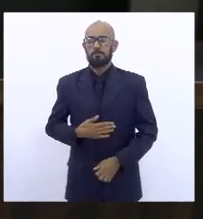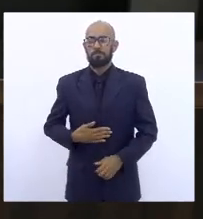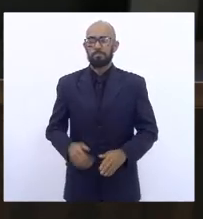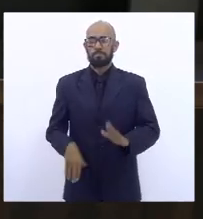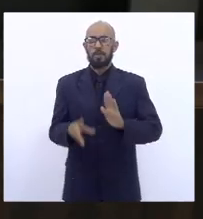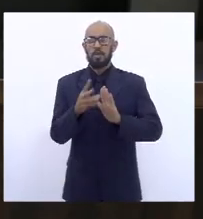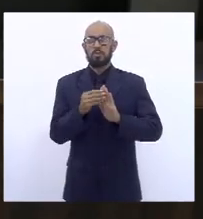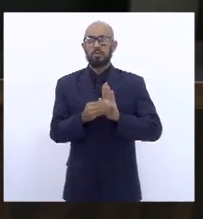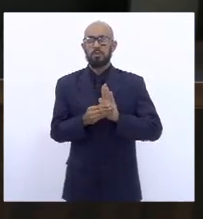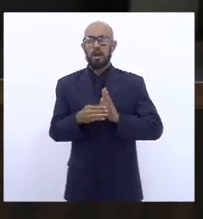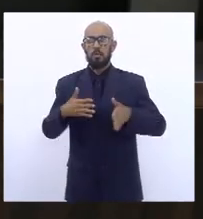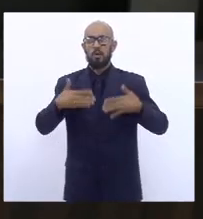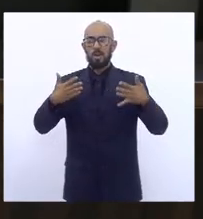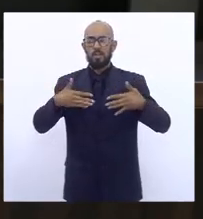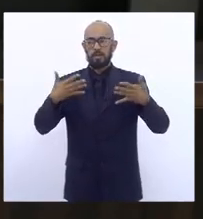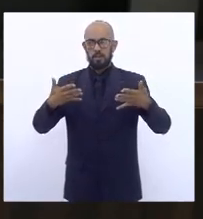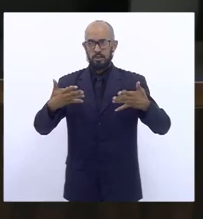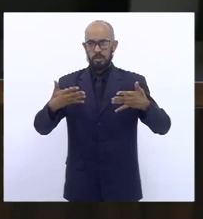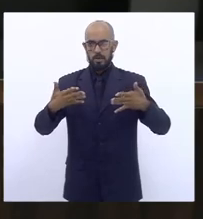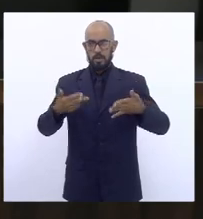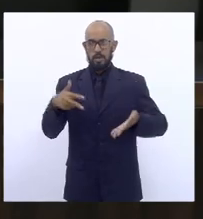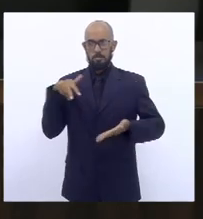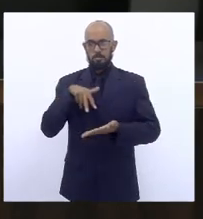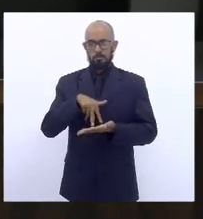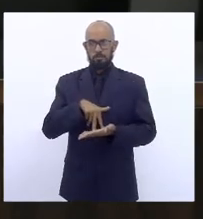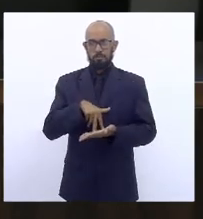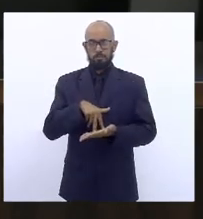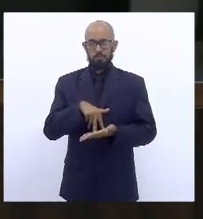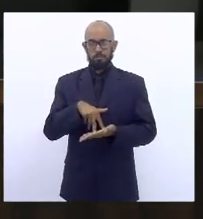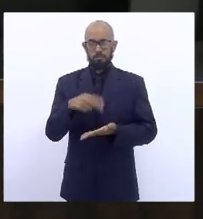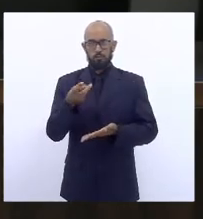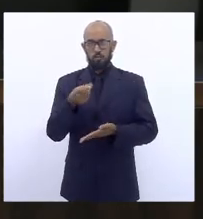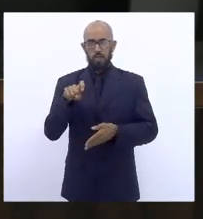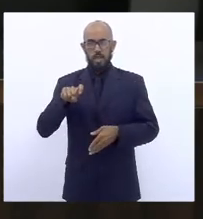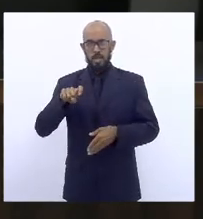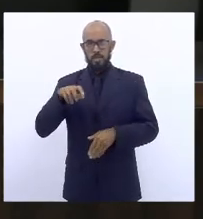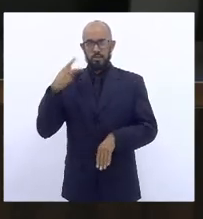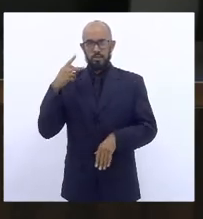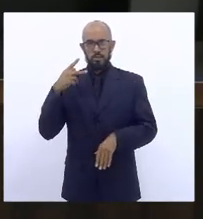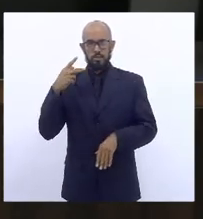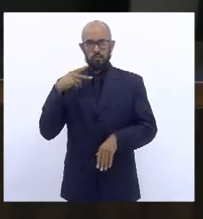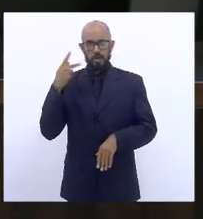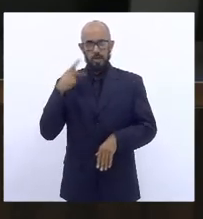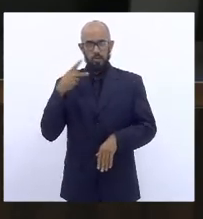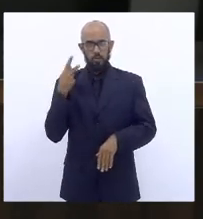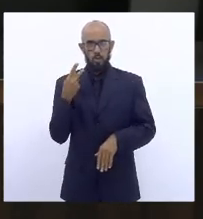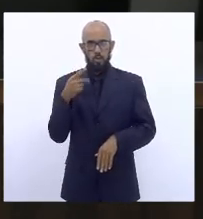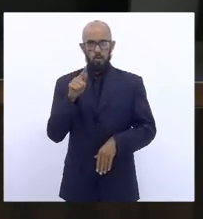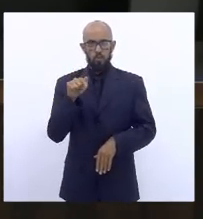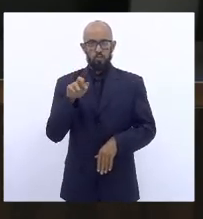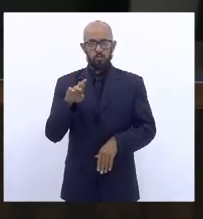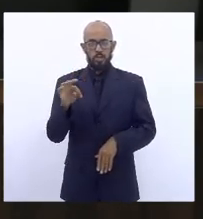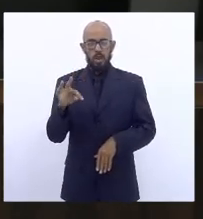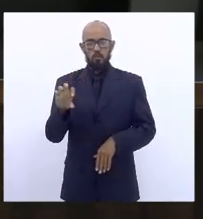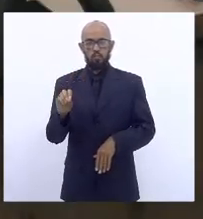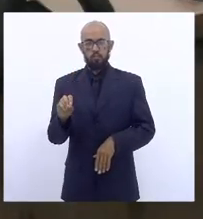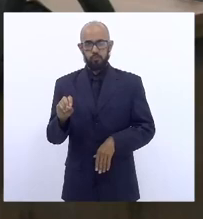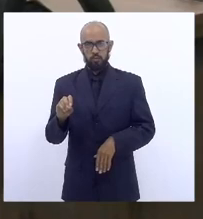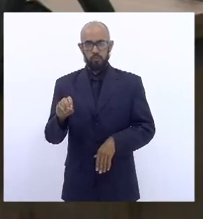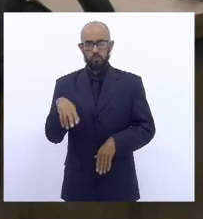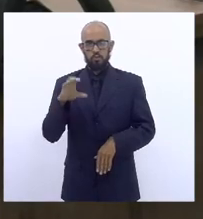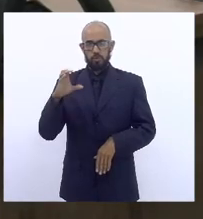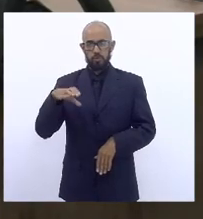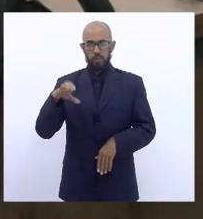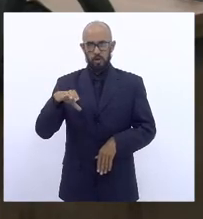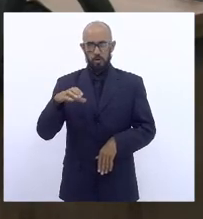registrar com alegria a presença do ex-vereador João Gustavo de Niterói. Prazer ter o João Gustavo aqui, fomos vereadores juntos